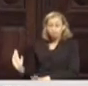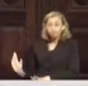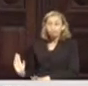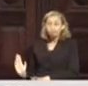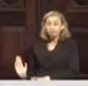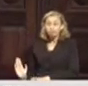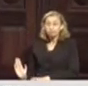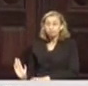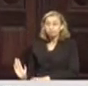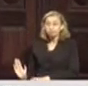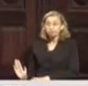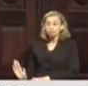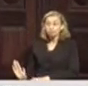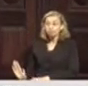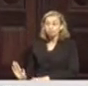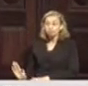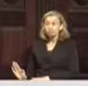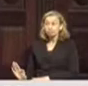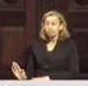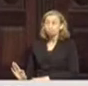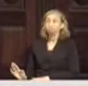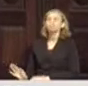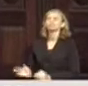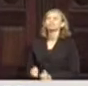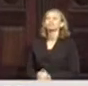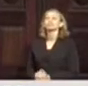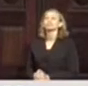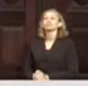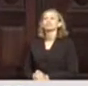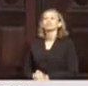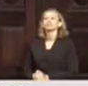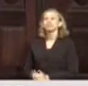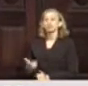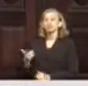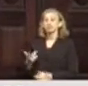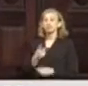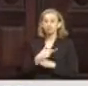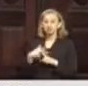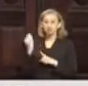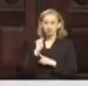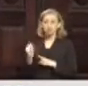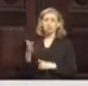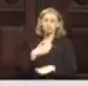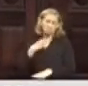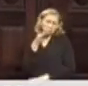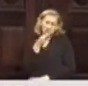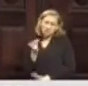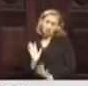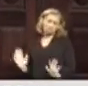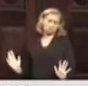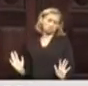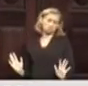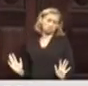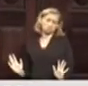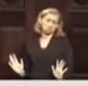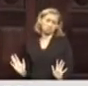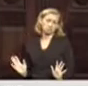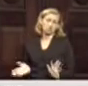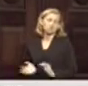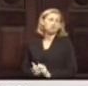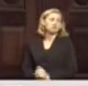opinião. Posso ser vencido, mas é a minha opinião e não abro mão